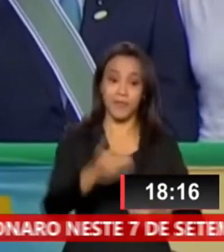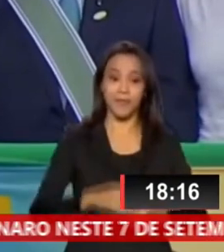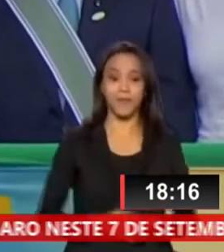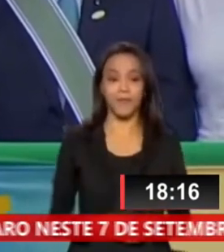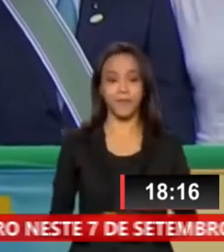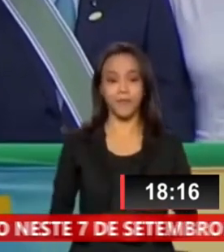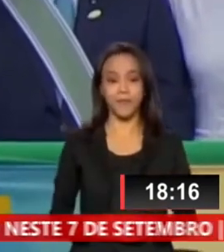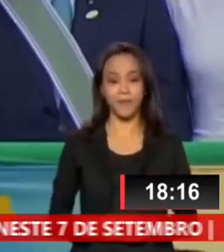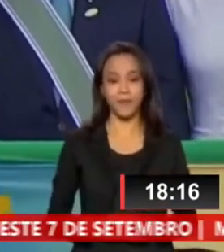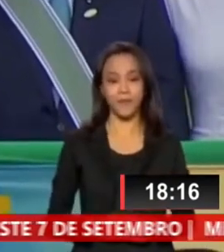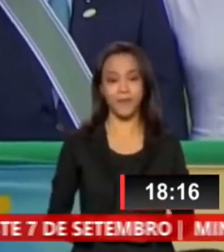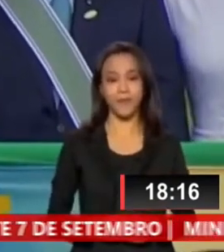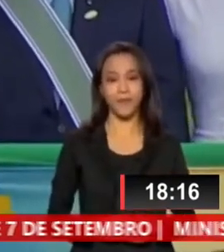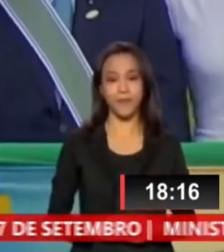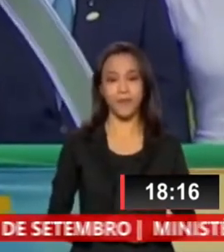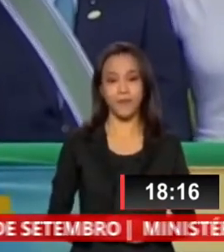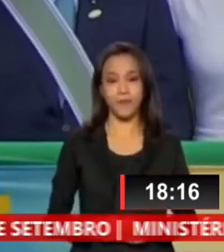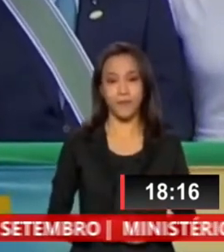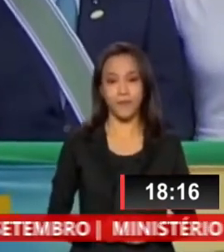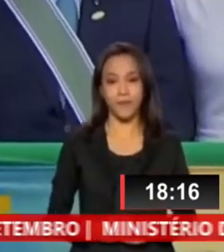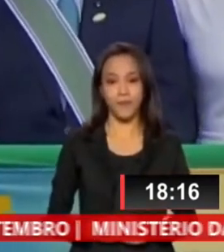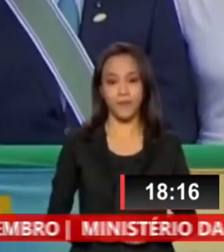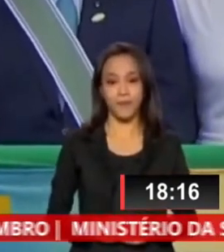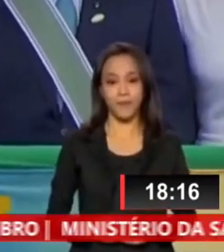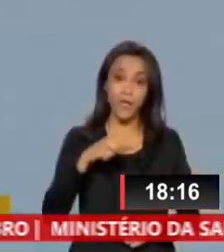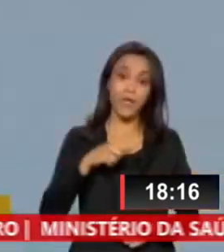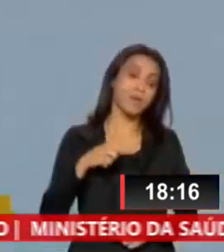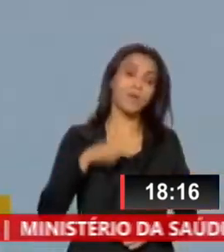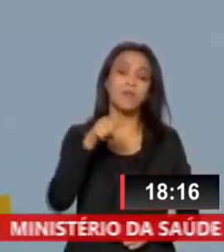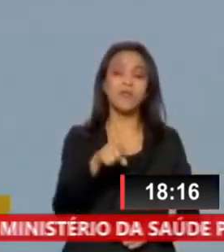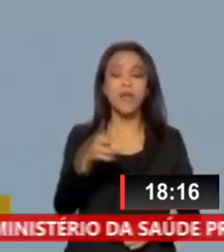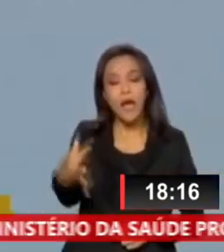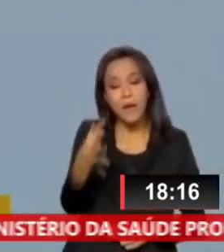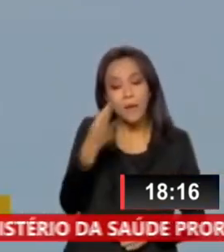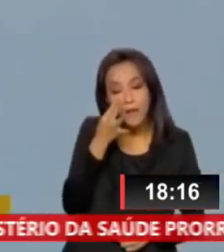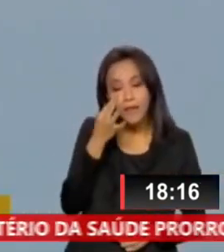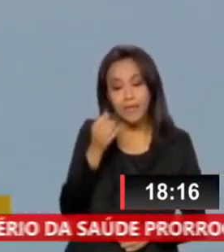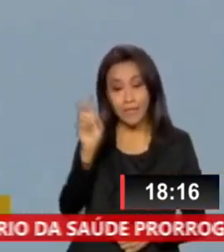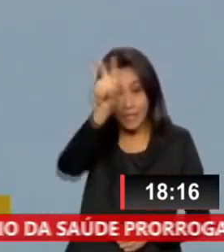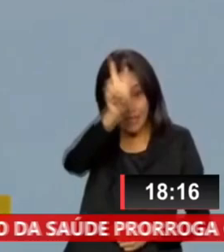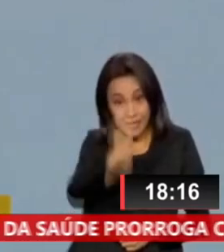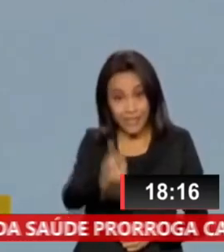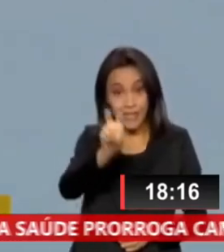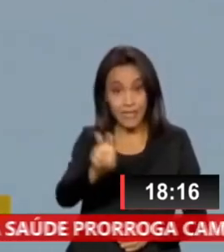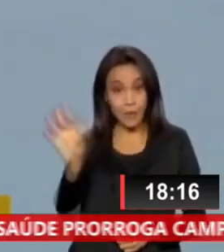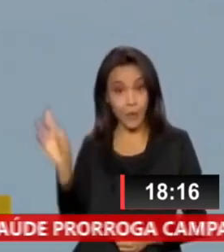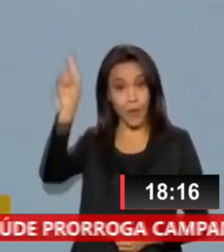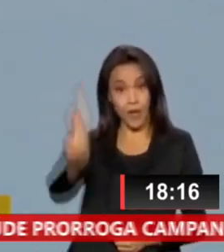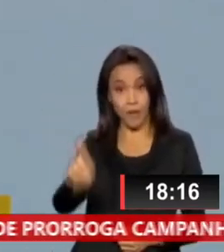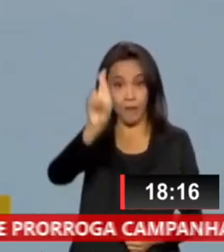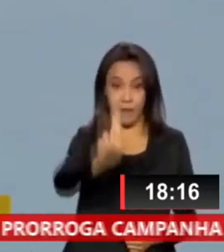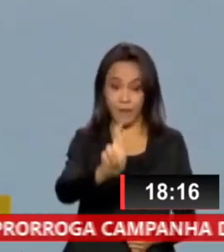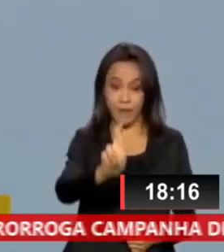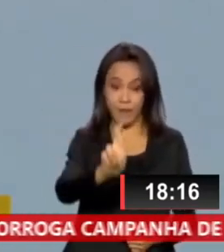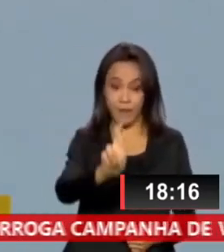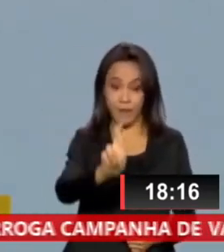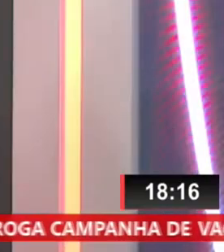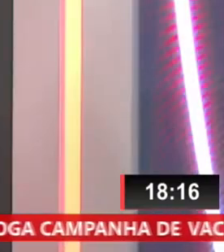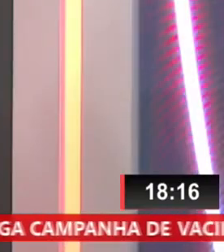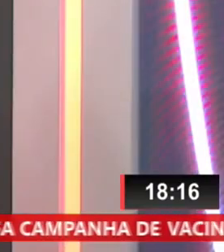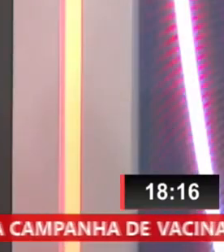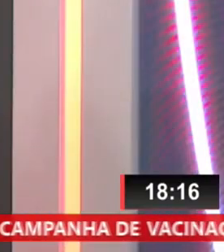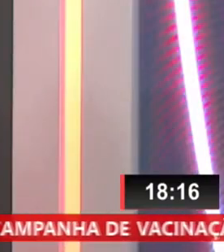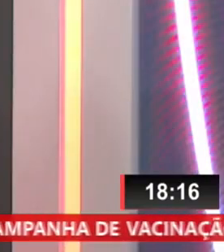acompanhando a apresentação da Força Aérea Brasileira, estavam ainda a primeira-dama Michele Bolsonaro e o presidente de Portugal, Marcelo Rebelo de Sousa.